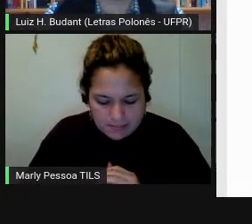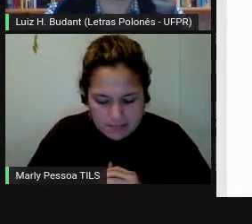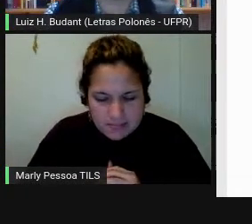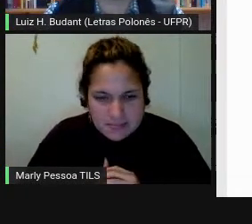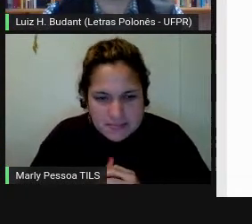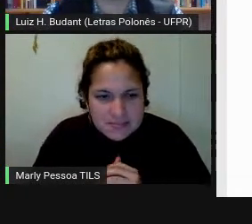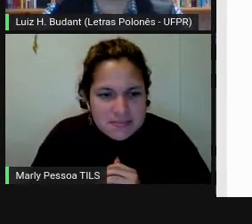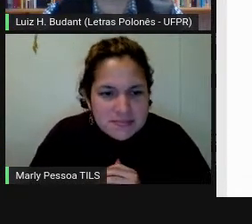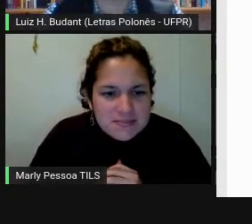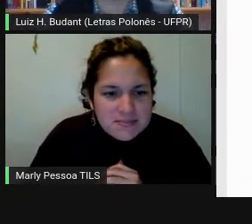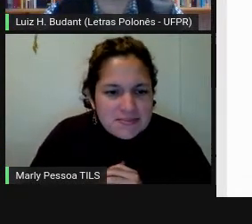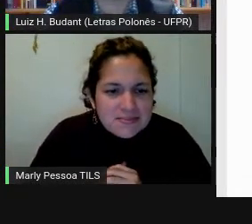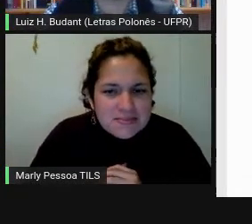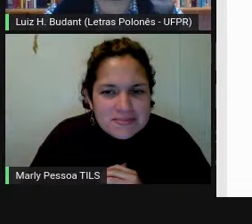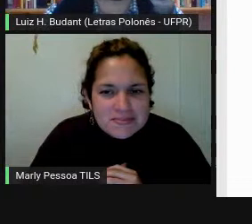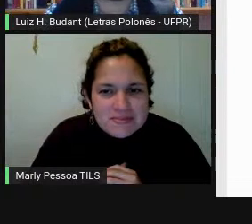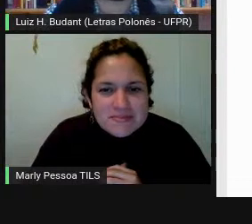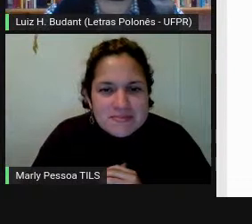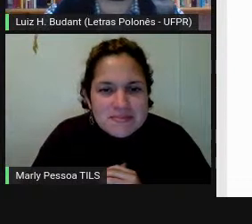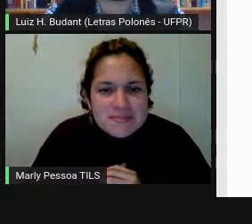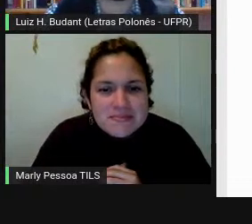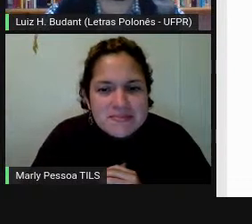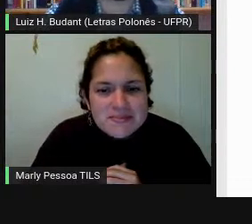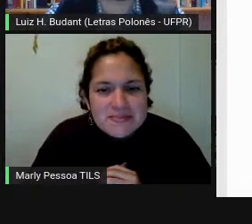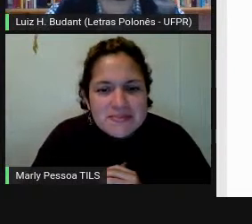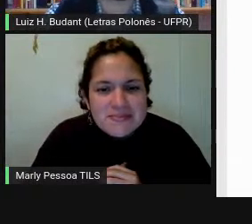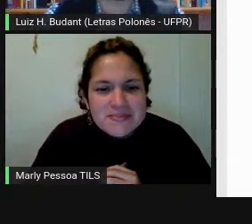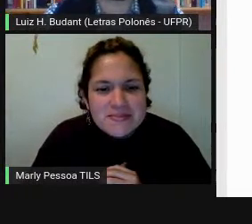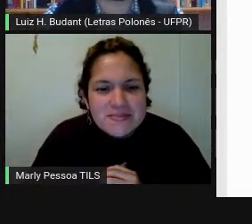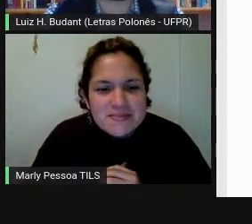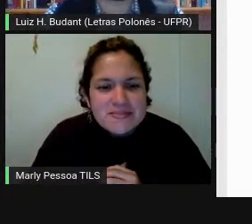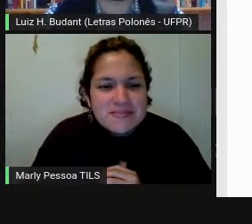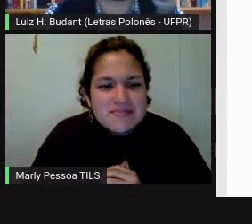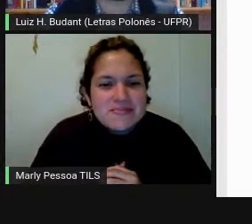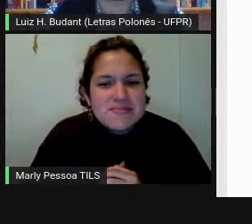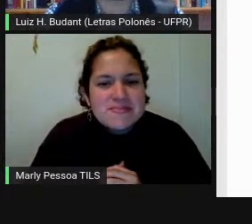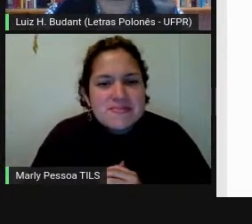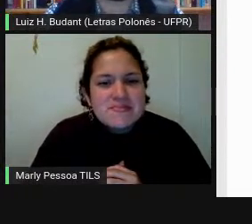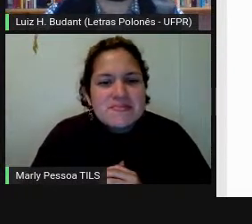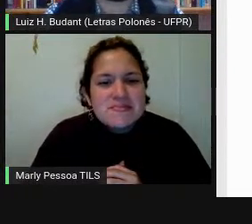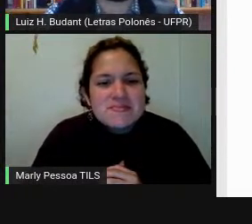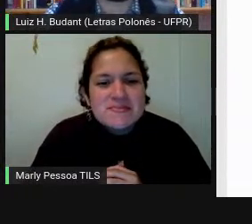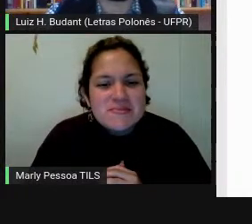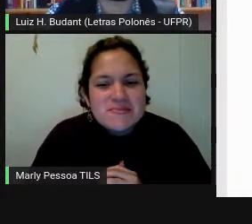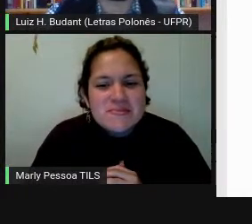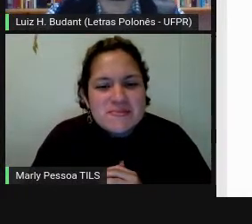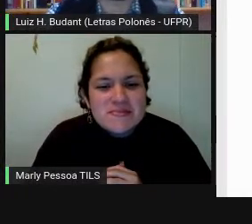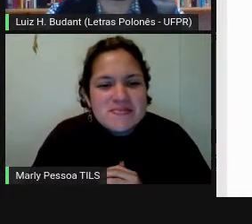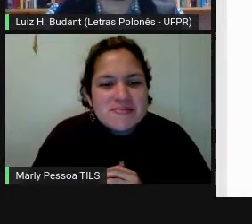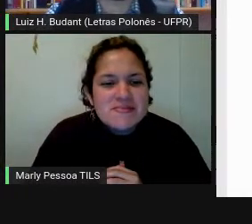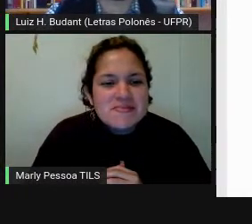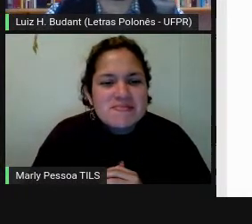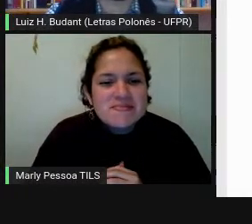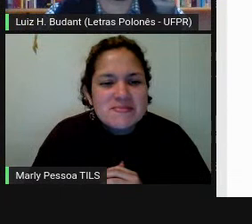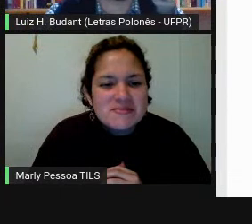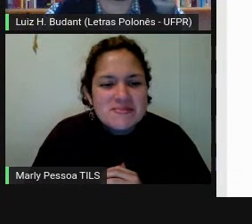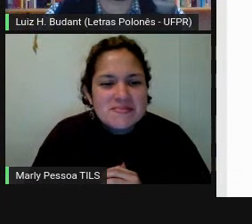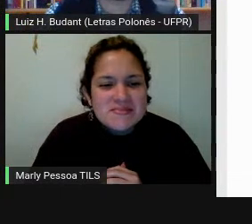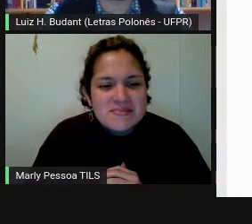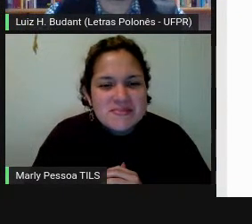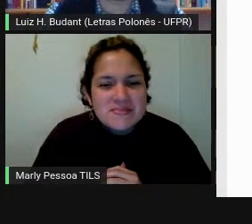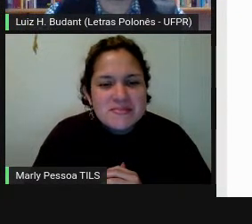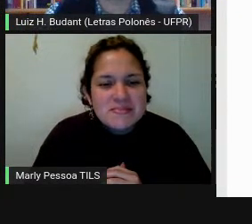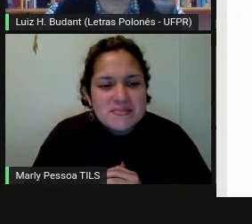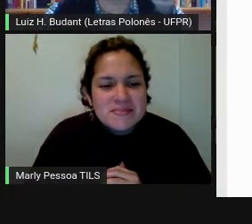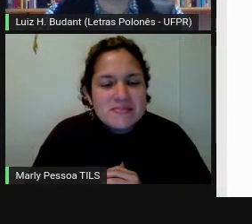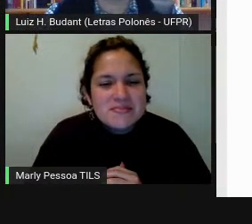w pewnym sensie w dużej mierze zniknęły z języka polskiego. Dzisiaj nadal są nadawane dzieciom, na